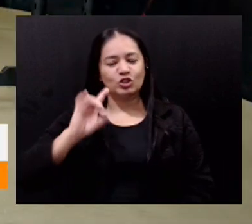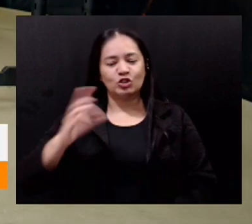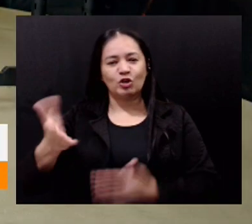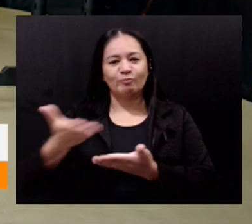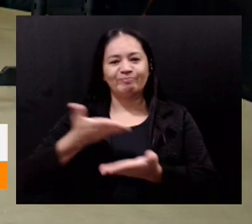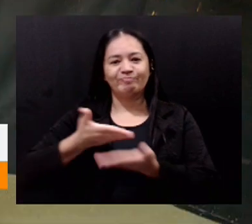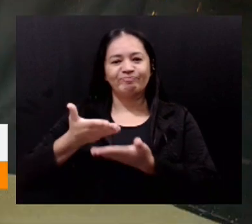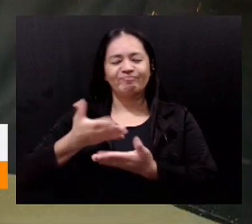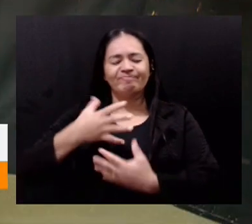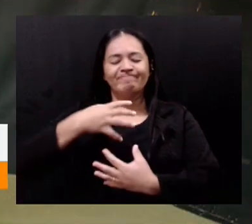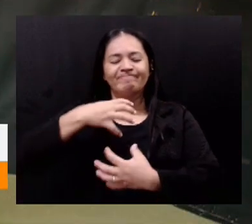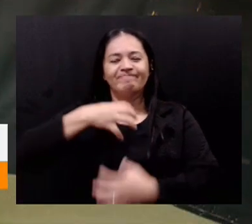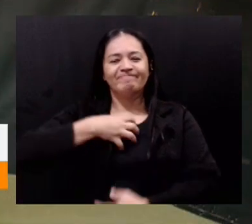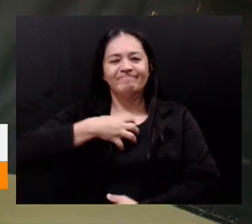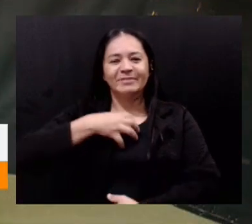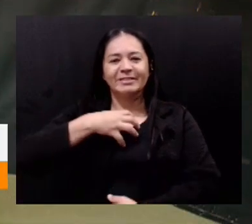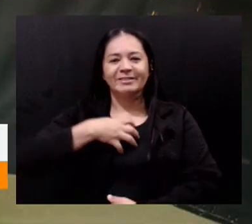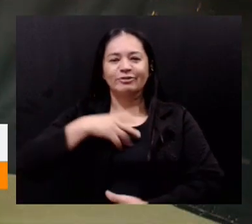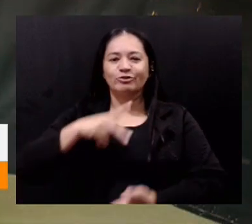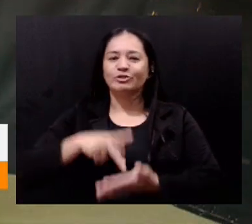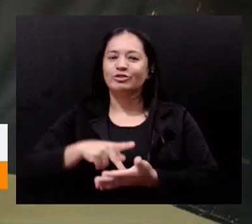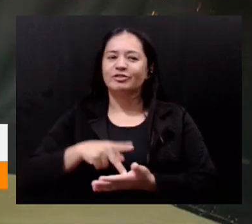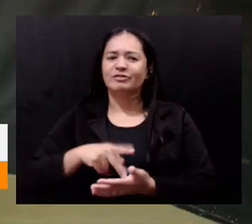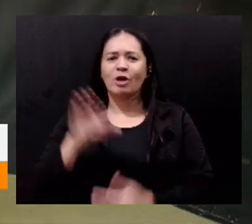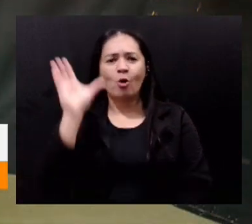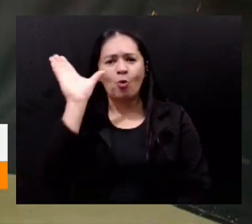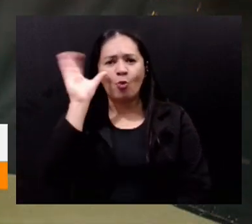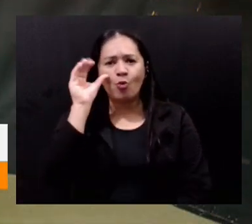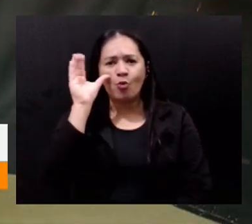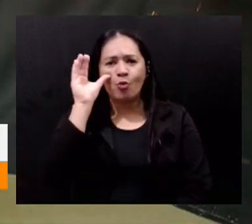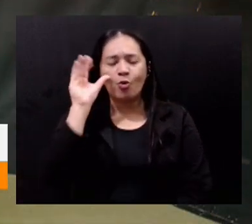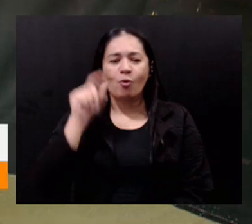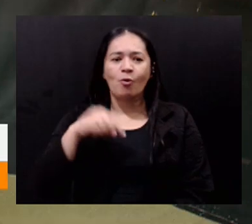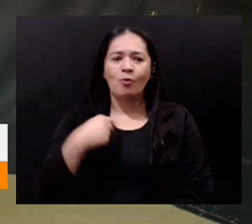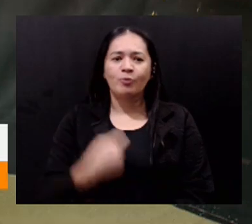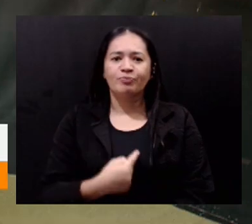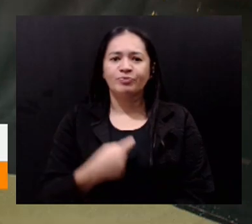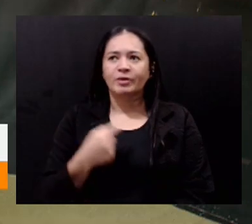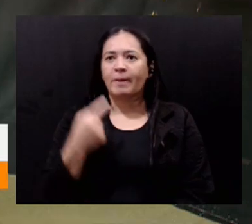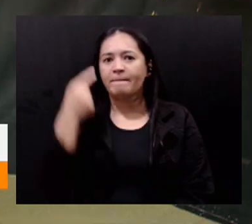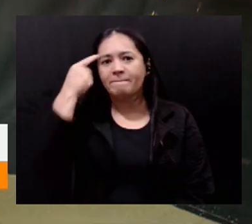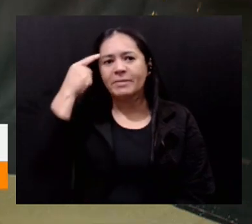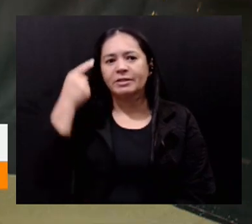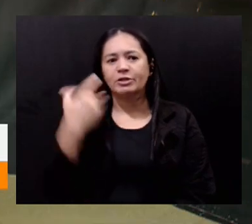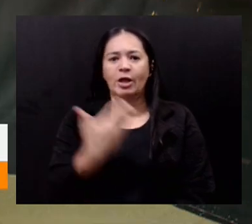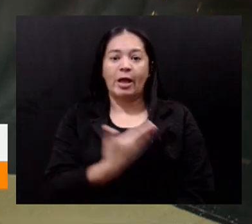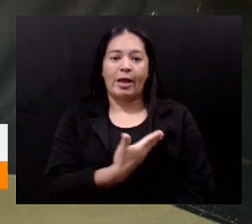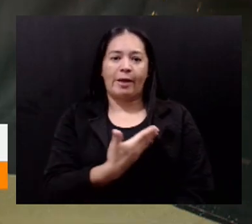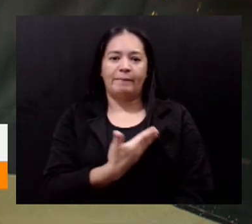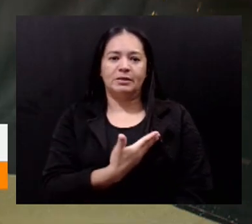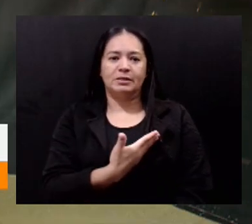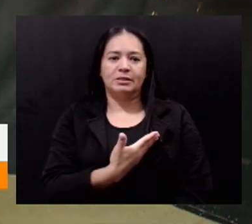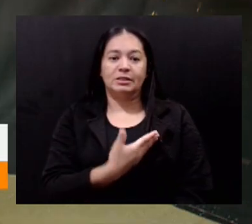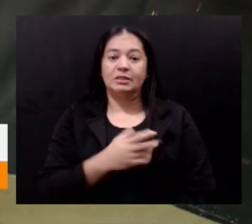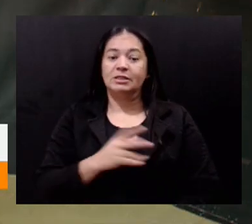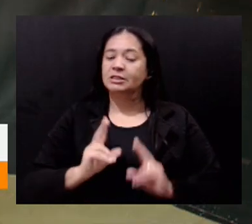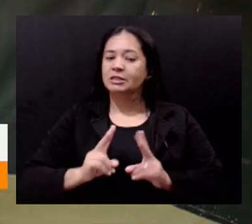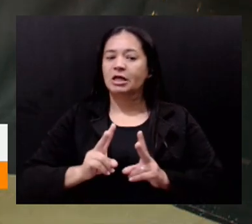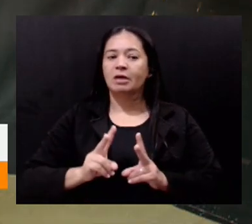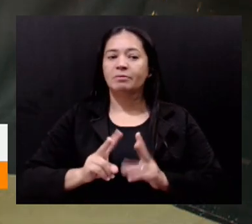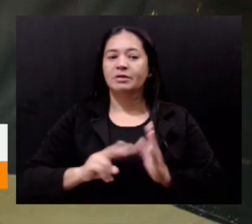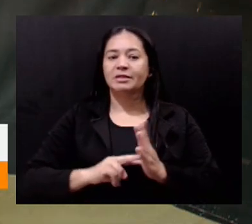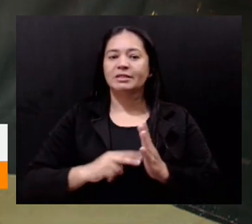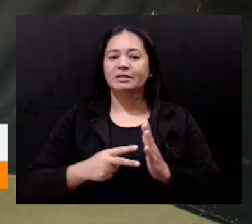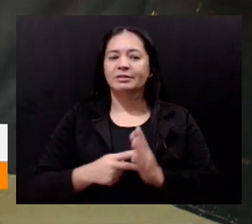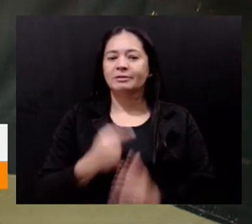né. Sentir. sentir. É É. curioso que a gente pensa assim, ó, a amizade, ela sempre foi sinônimo de proximidade,